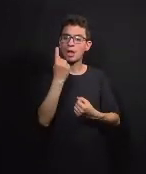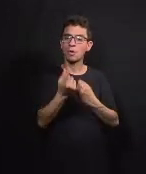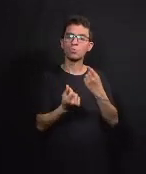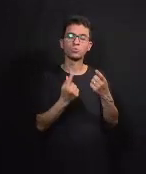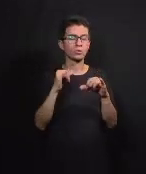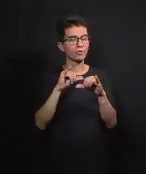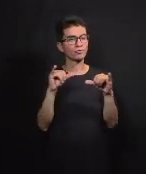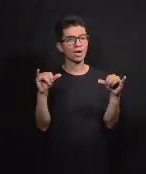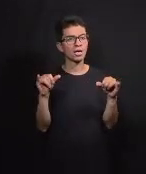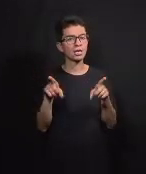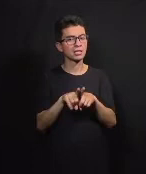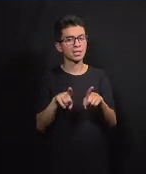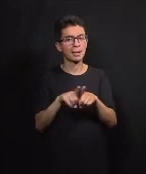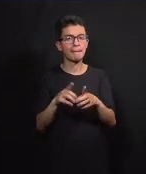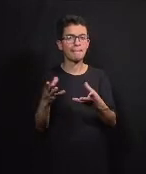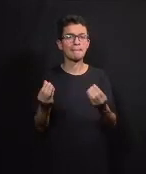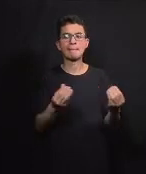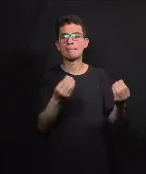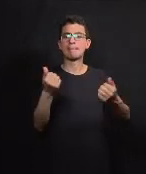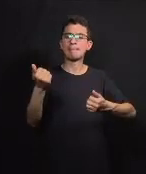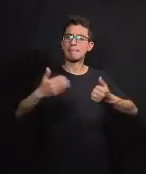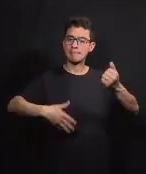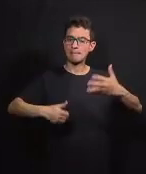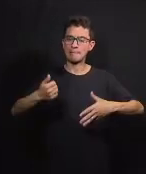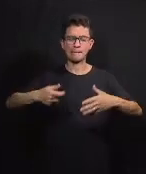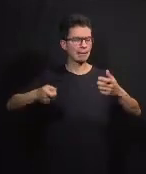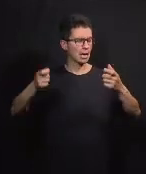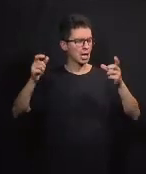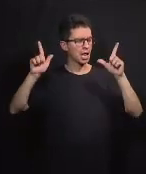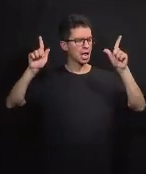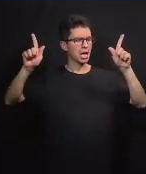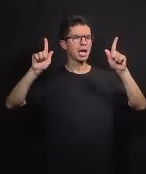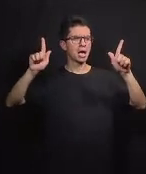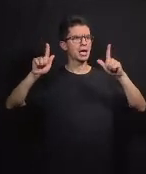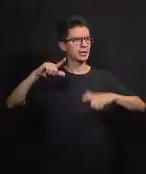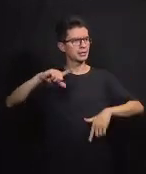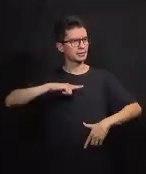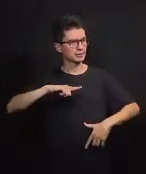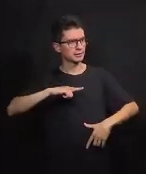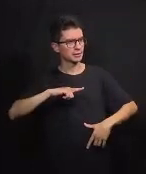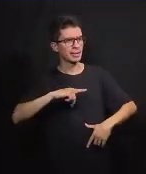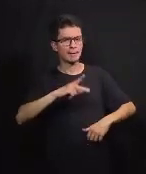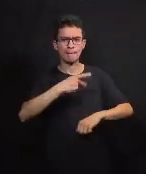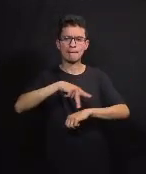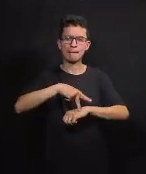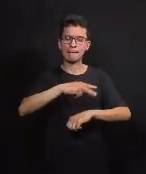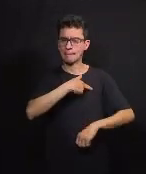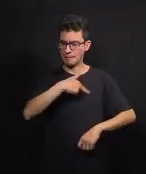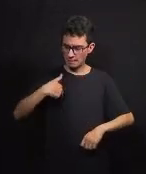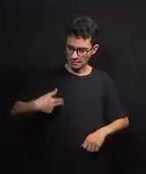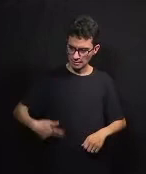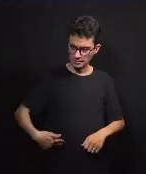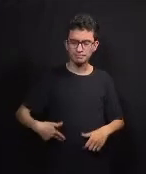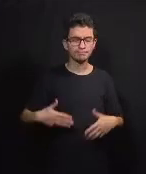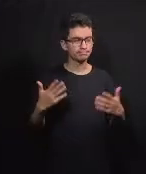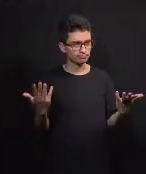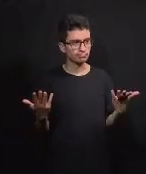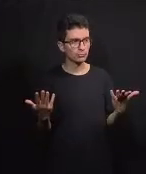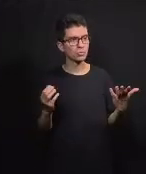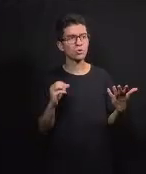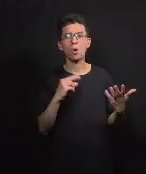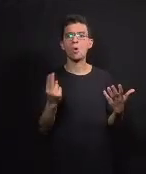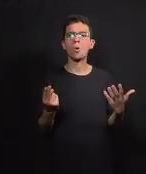as várias expressões de protesto, menores na China, mas existentes, né, em Hong